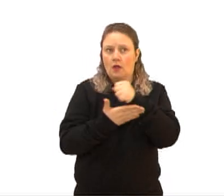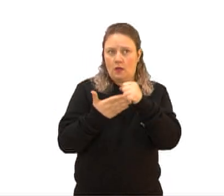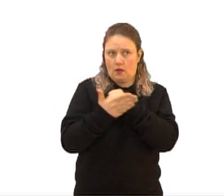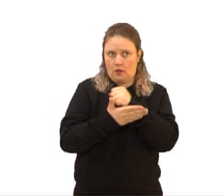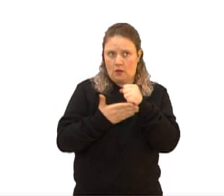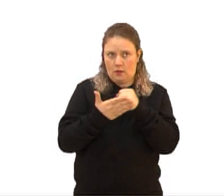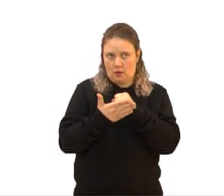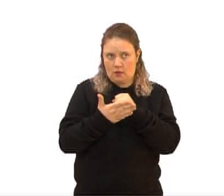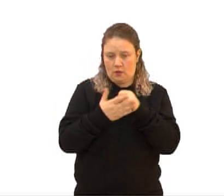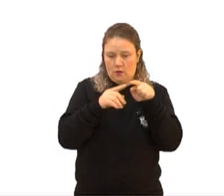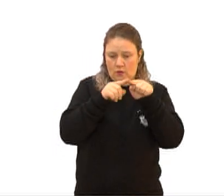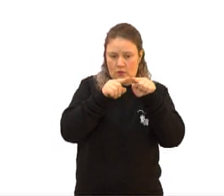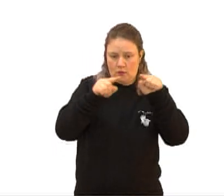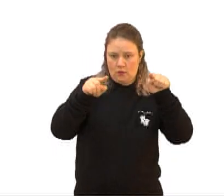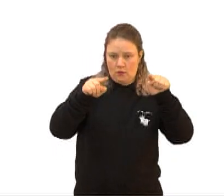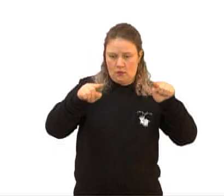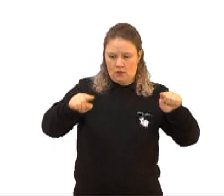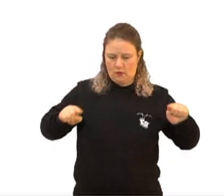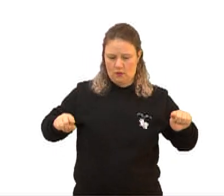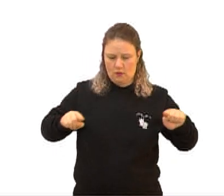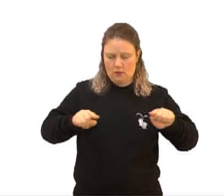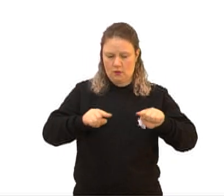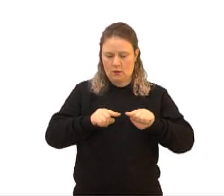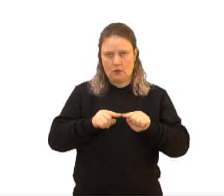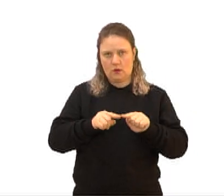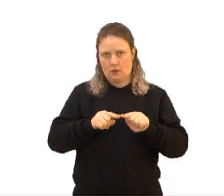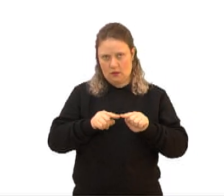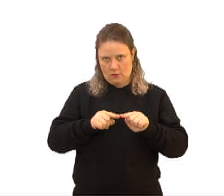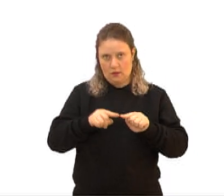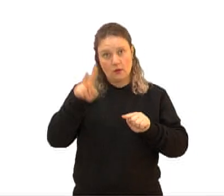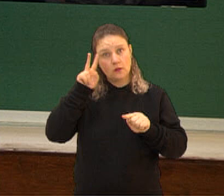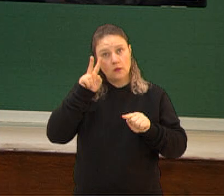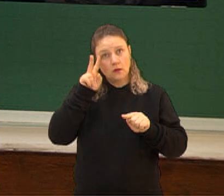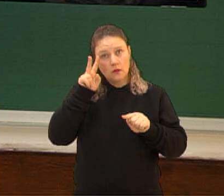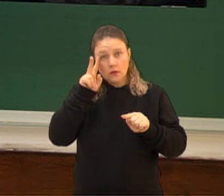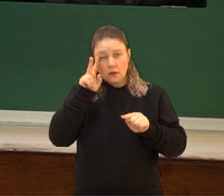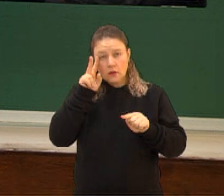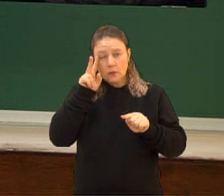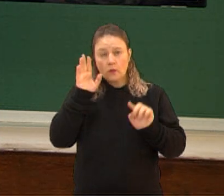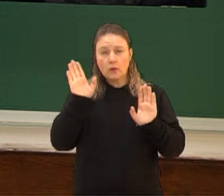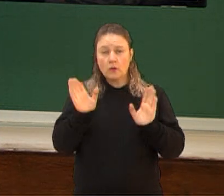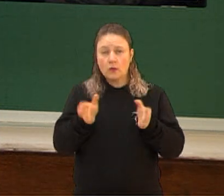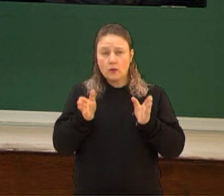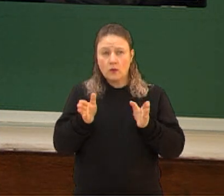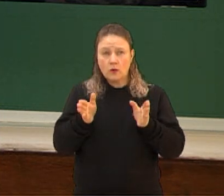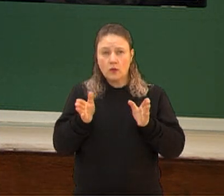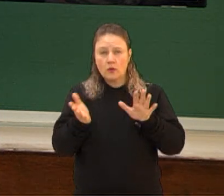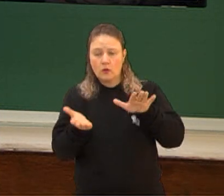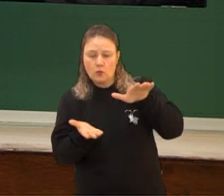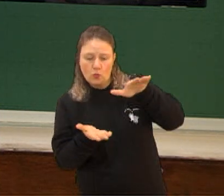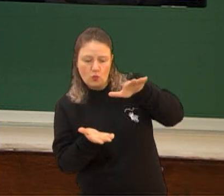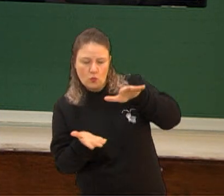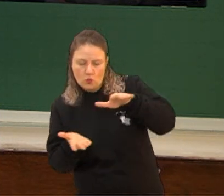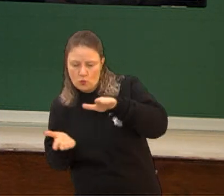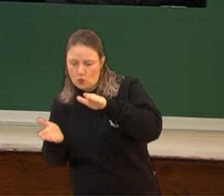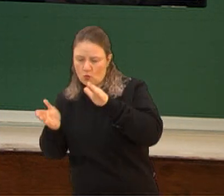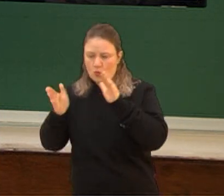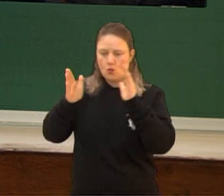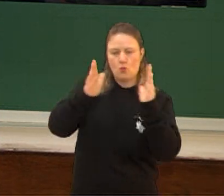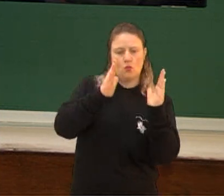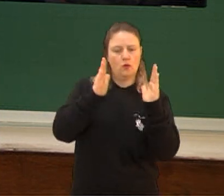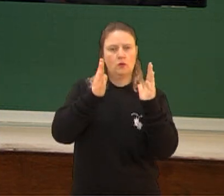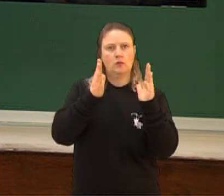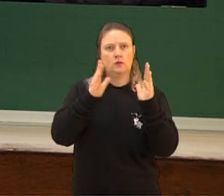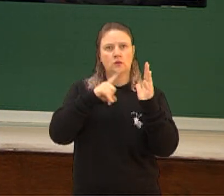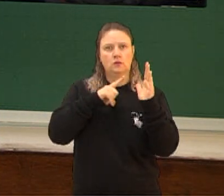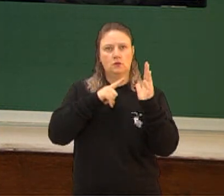desse nosso prisma, se você lembra que eu falei projete ele, coloque ele em pé, gire ele em pé, você tem uma